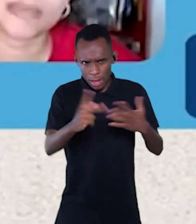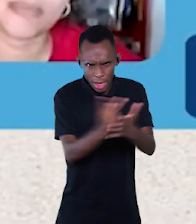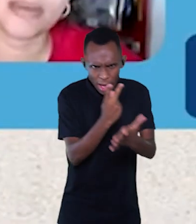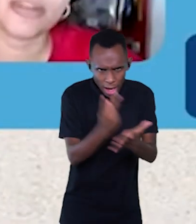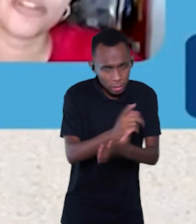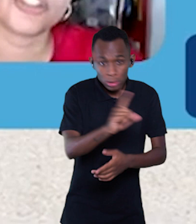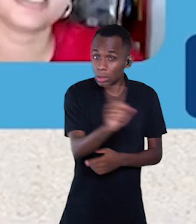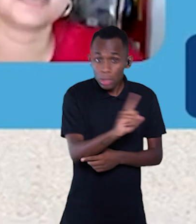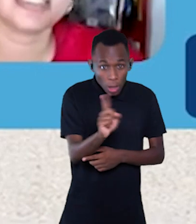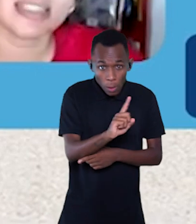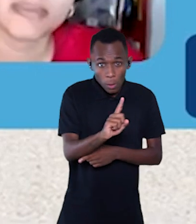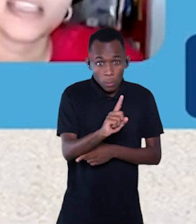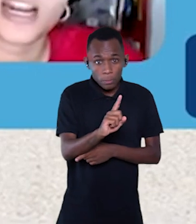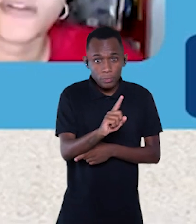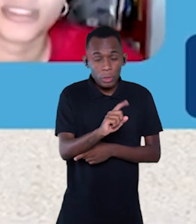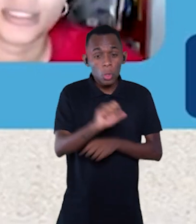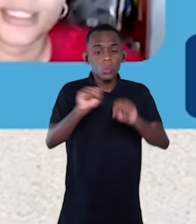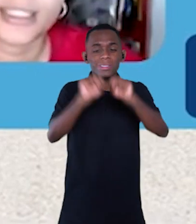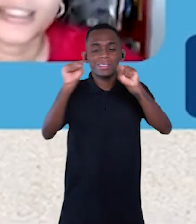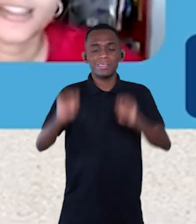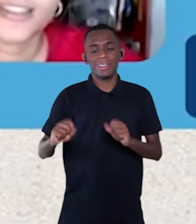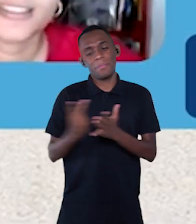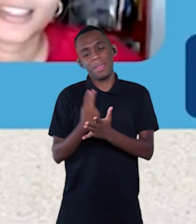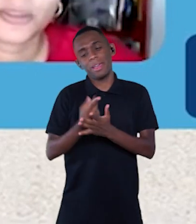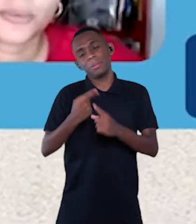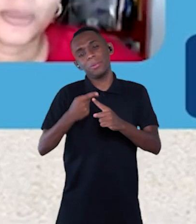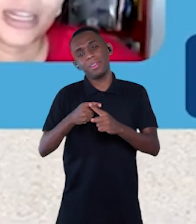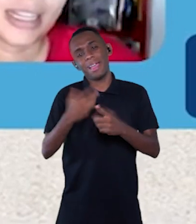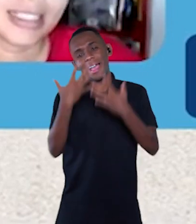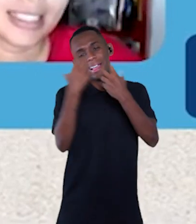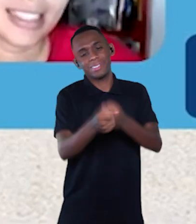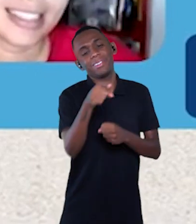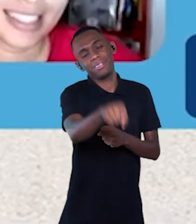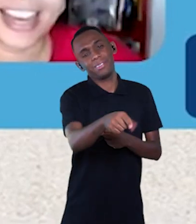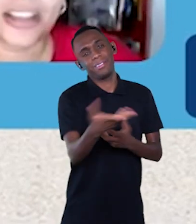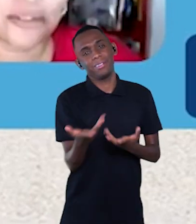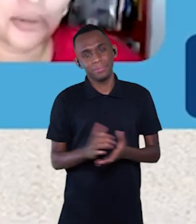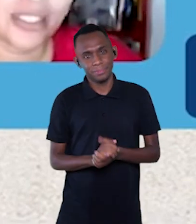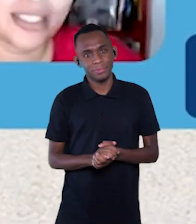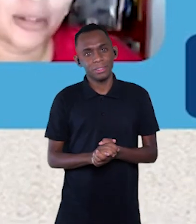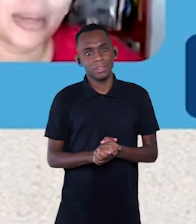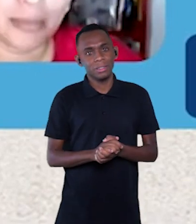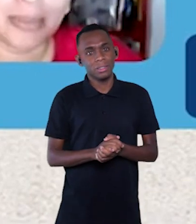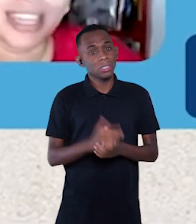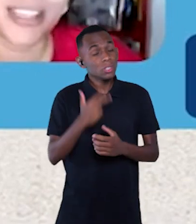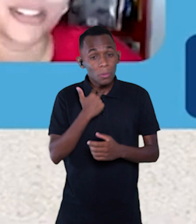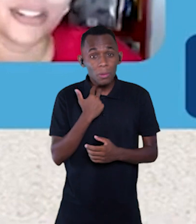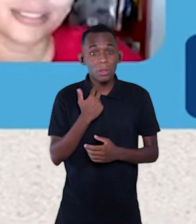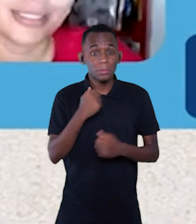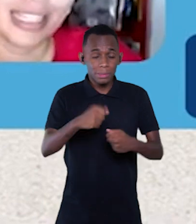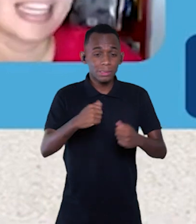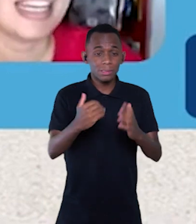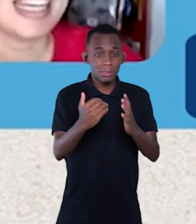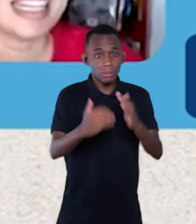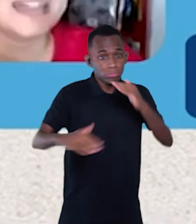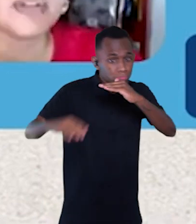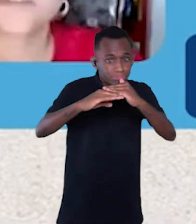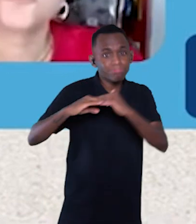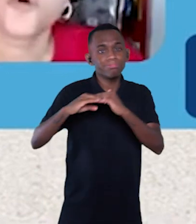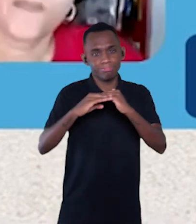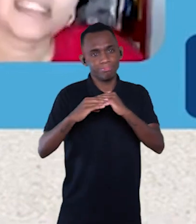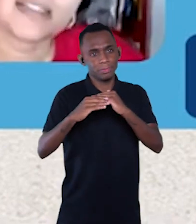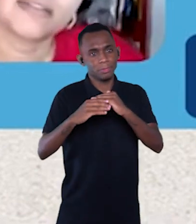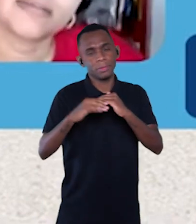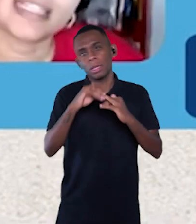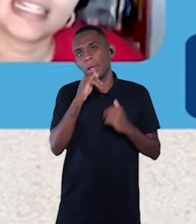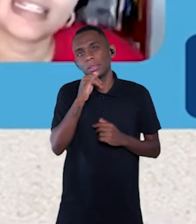o sistema que permite que exista miseráveis. Né? Então, esse caso aconteceu, essa paciente, ela morava